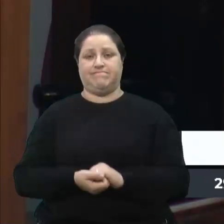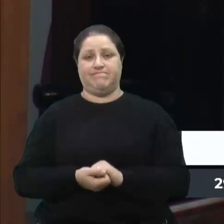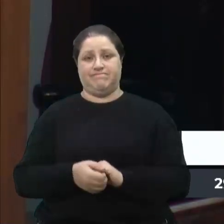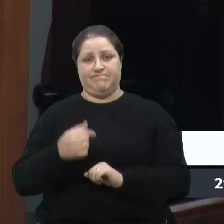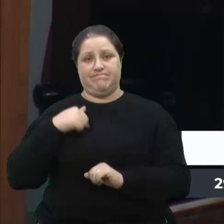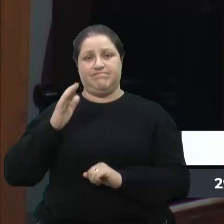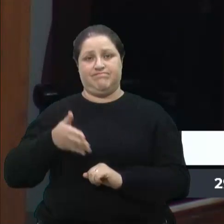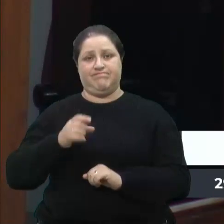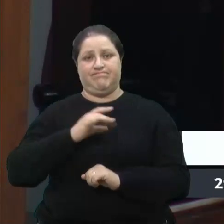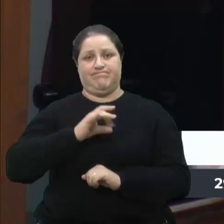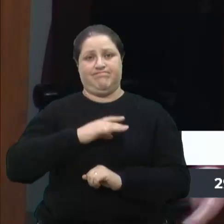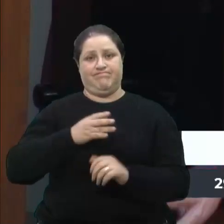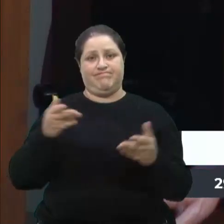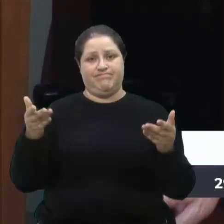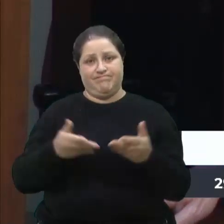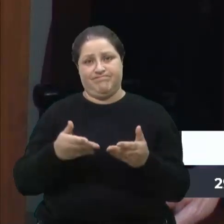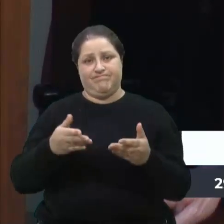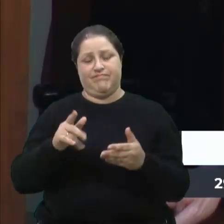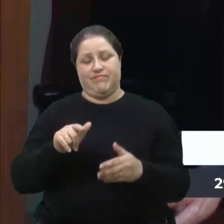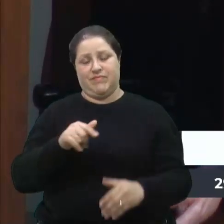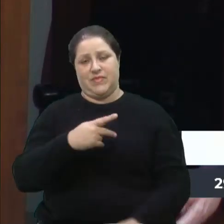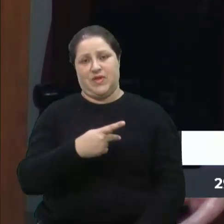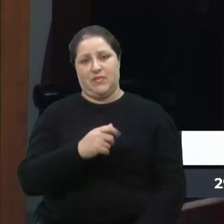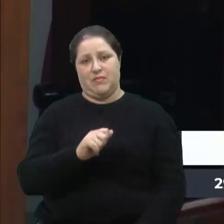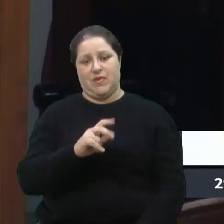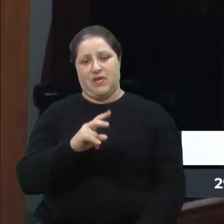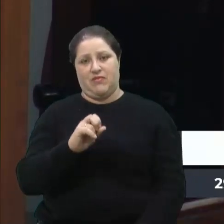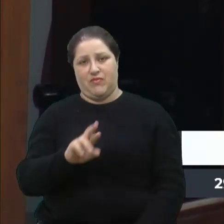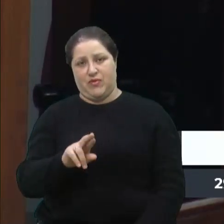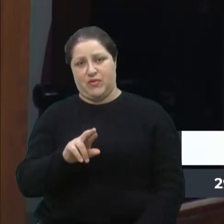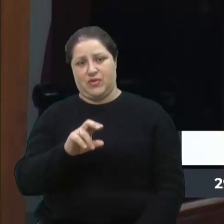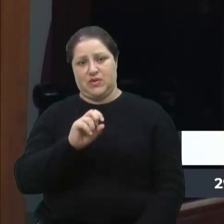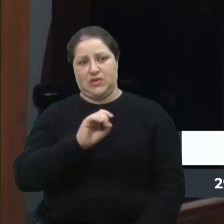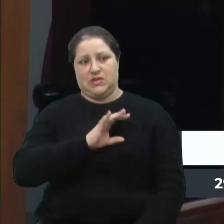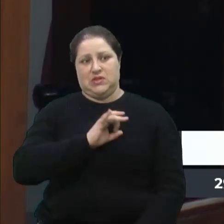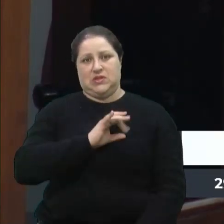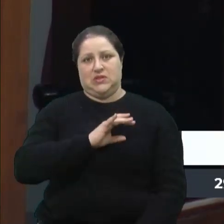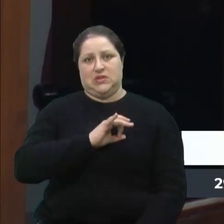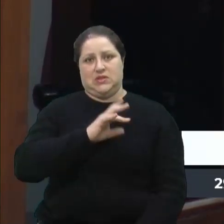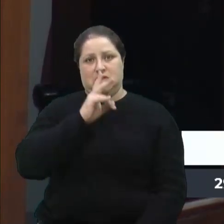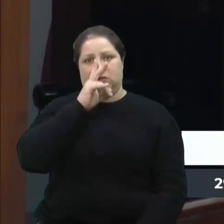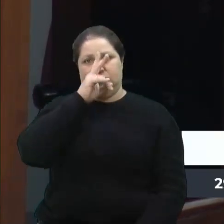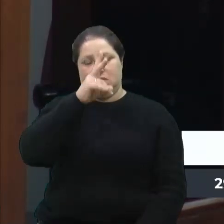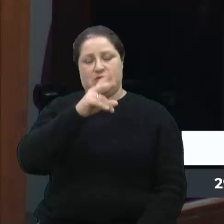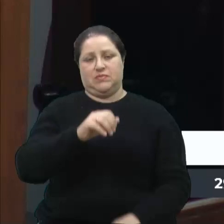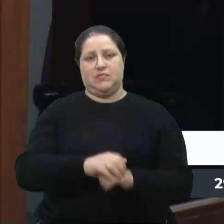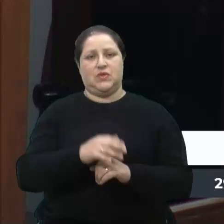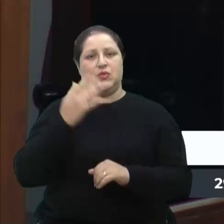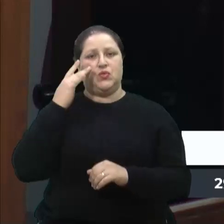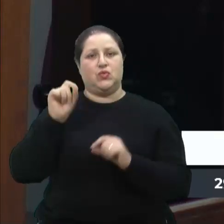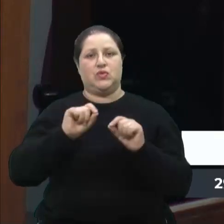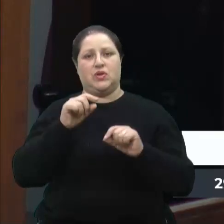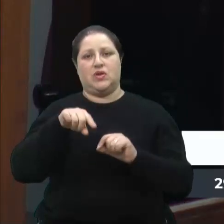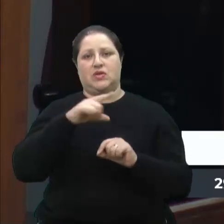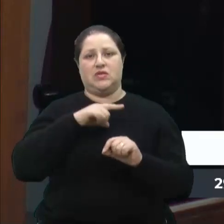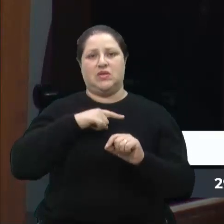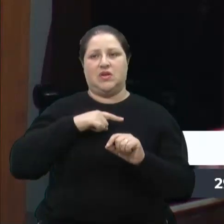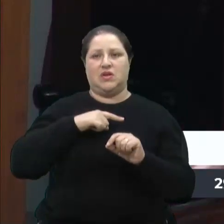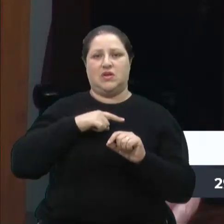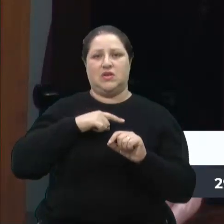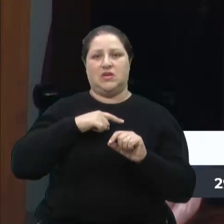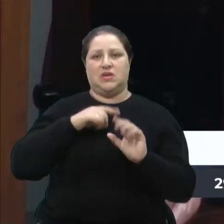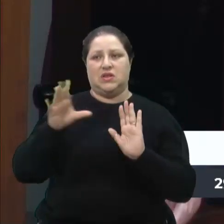já estava com medo, mas agora é pavor, né? É pavor. Eu não sei o imã que eles têm de atrair gente